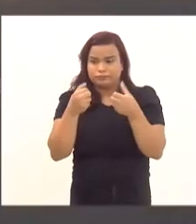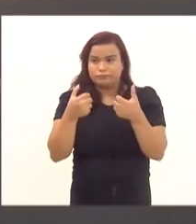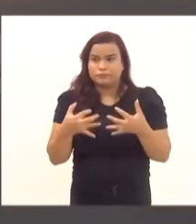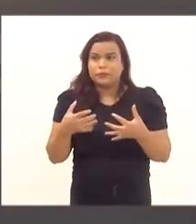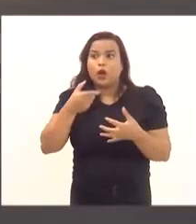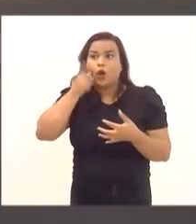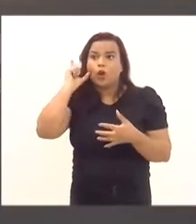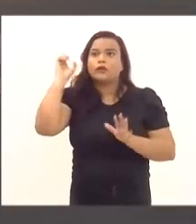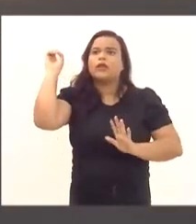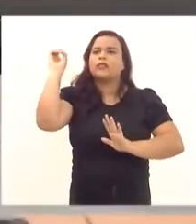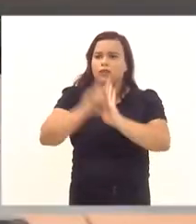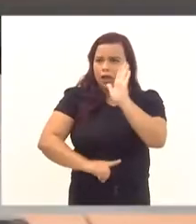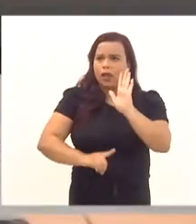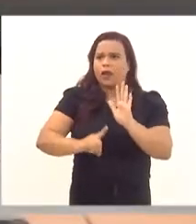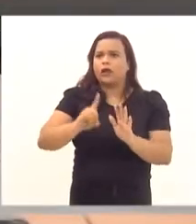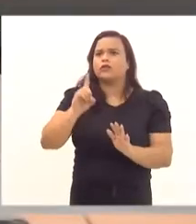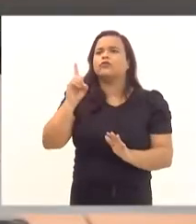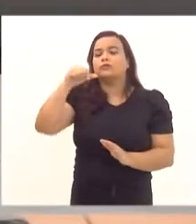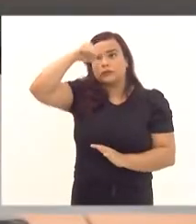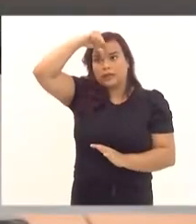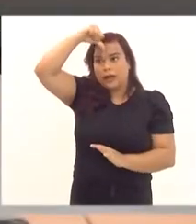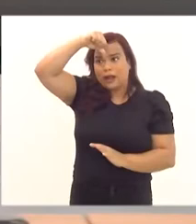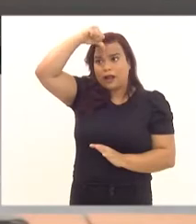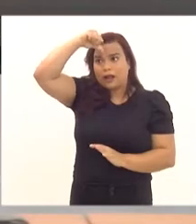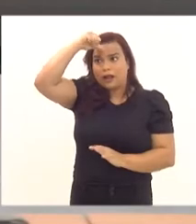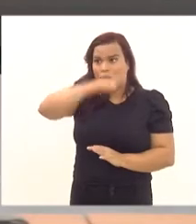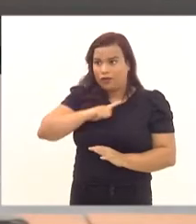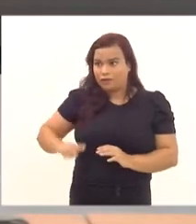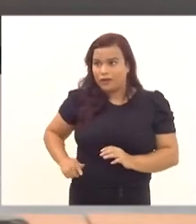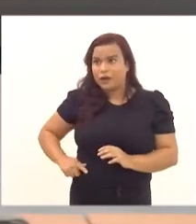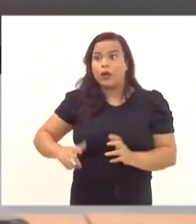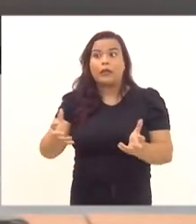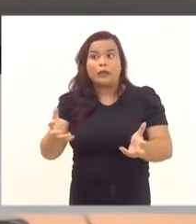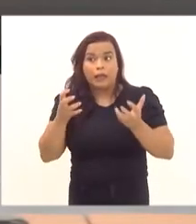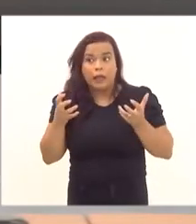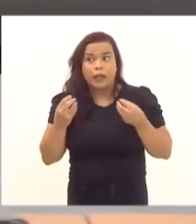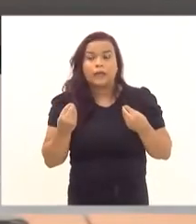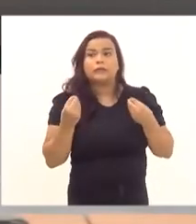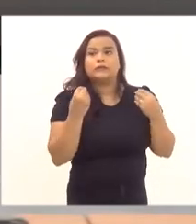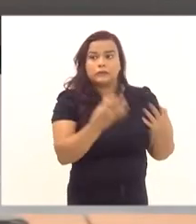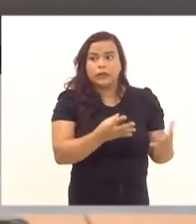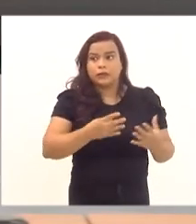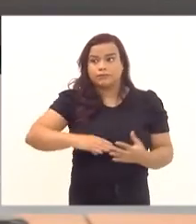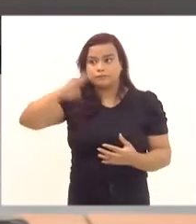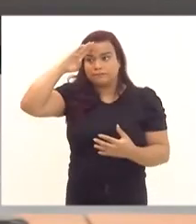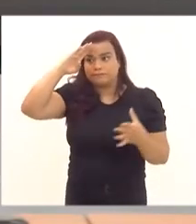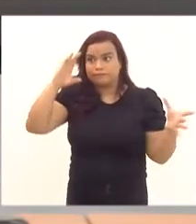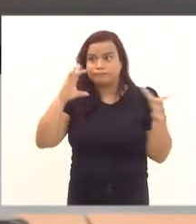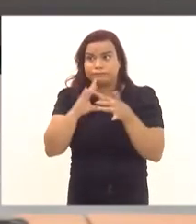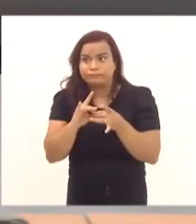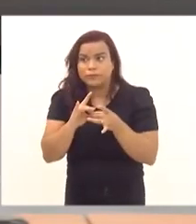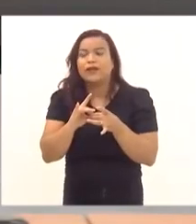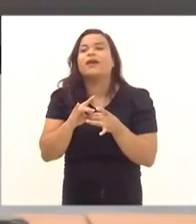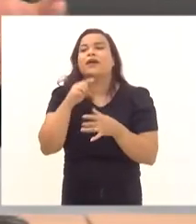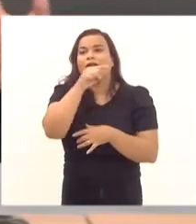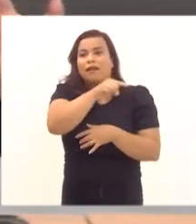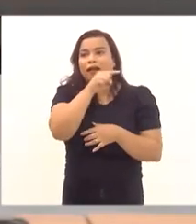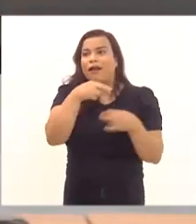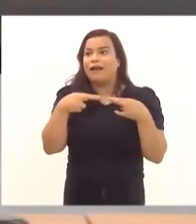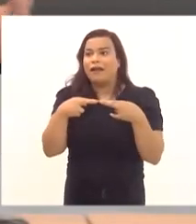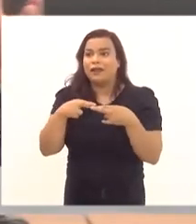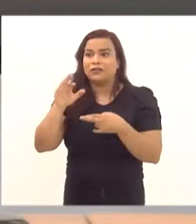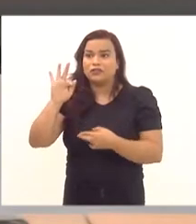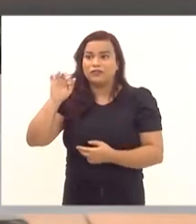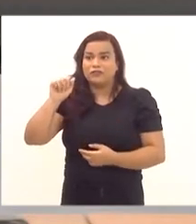foi publicado um decreto do governo do Cláudio Castro que pretende militarizar a gente Estadual de Educação Profissional da Faetec dois ele